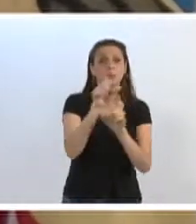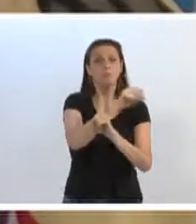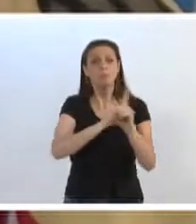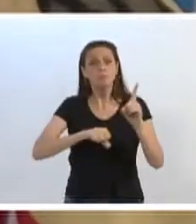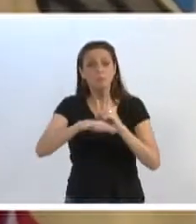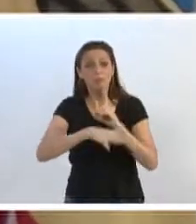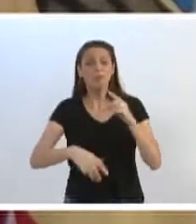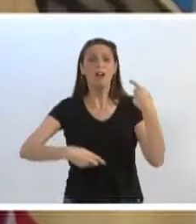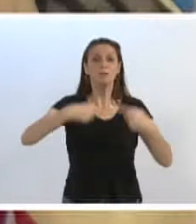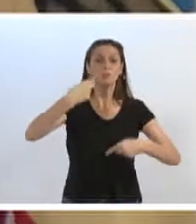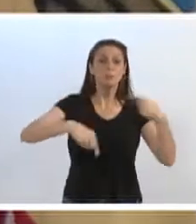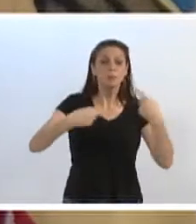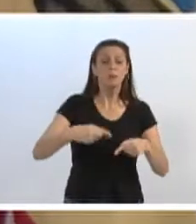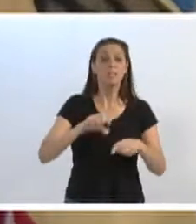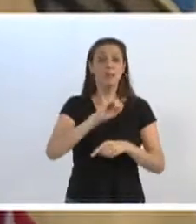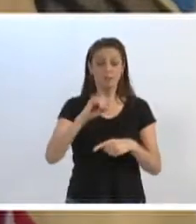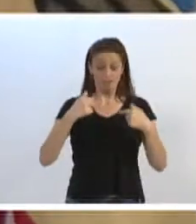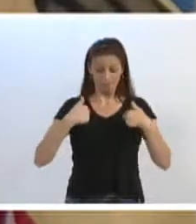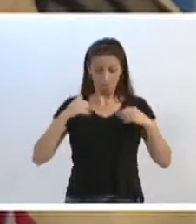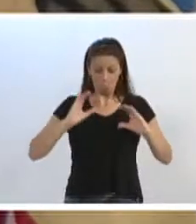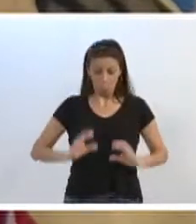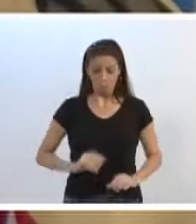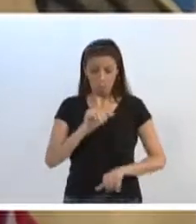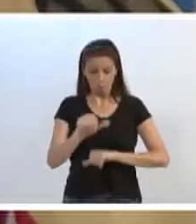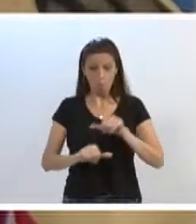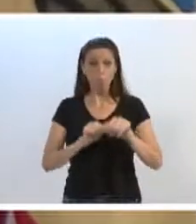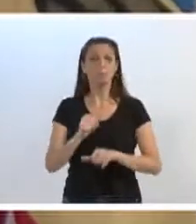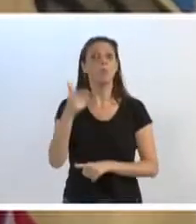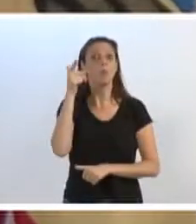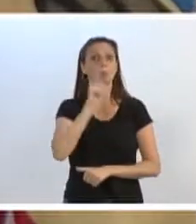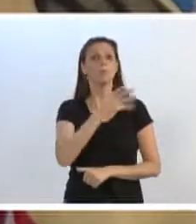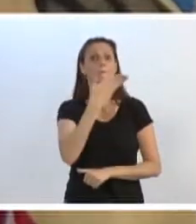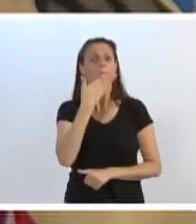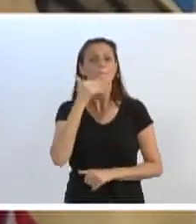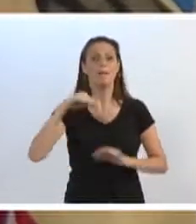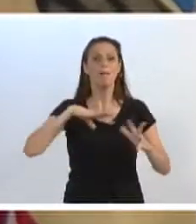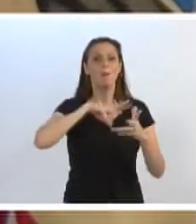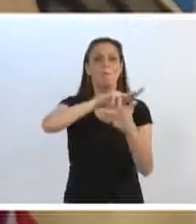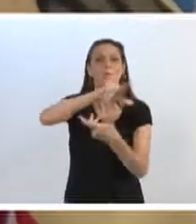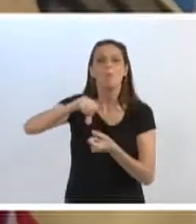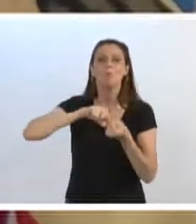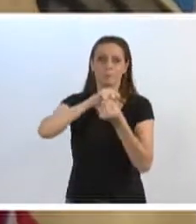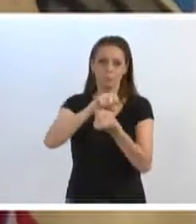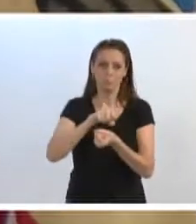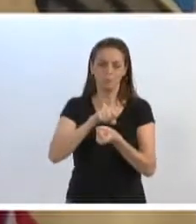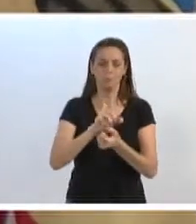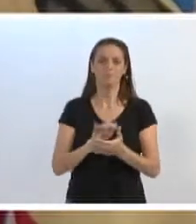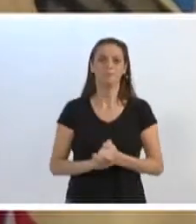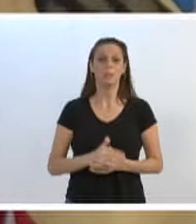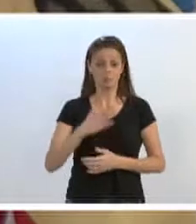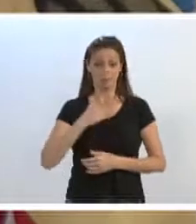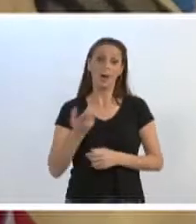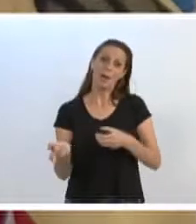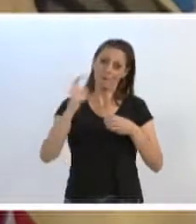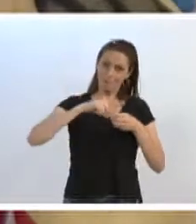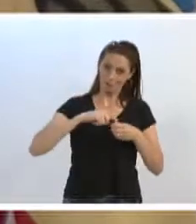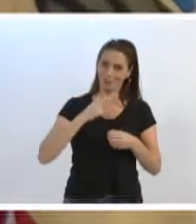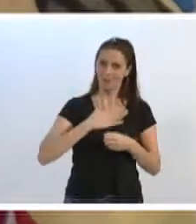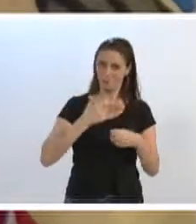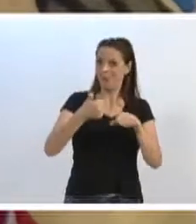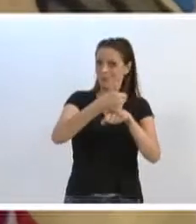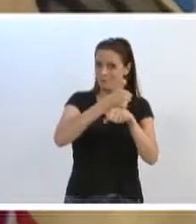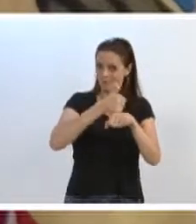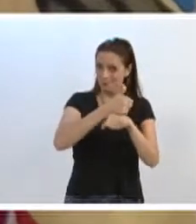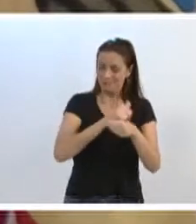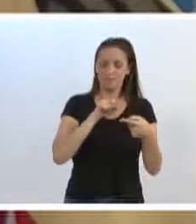com as mudanças de hábitos de cada um de nós, a gente pode construir um mundo mais sustentável. Em relação aqui às minhas profissões, eu quero primeiro falar